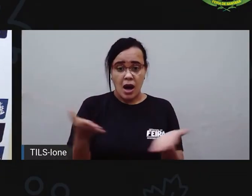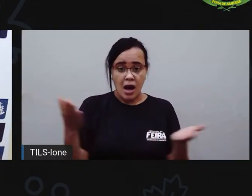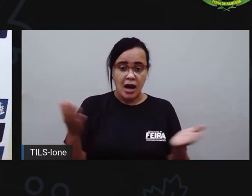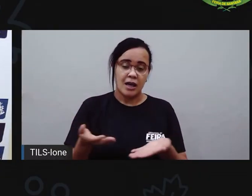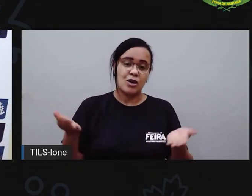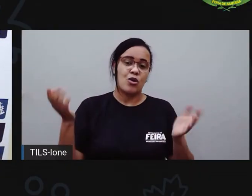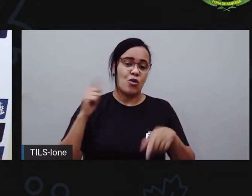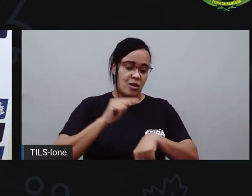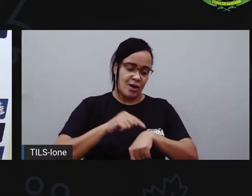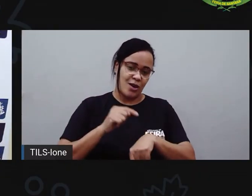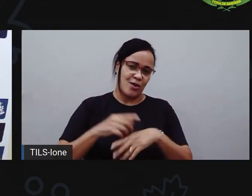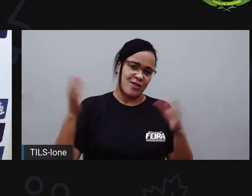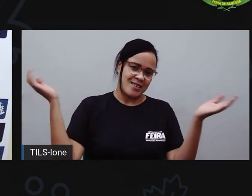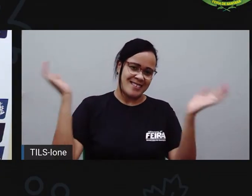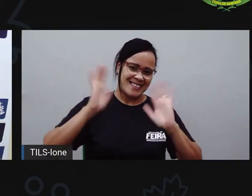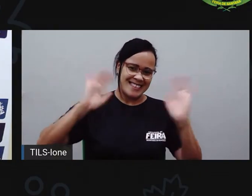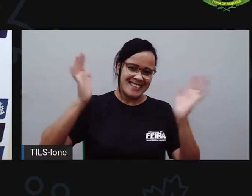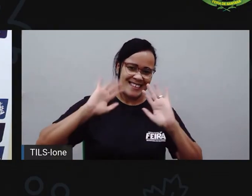tchau.